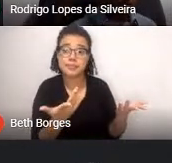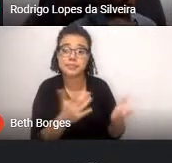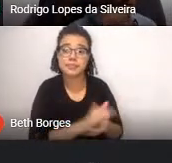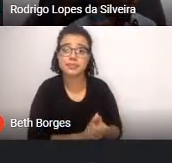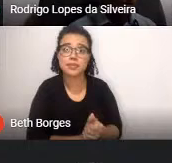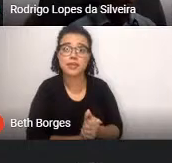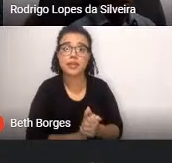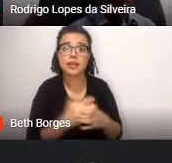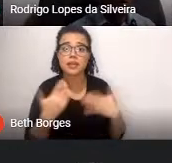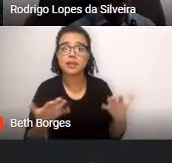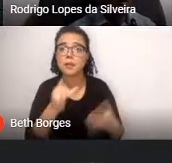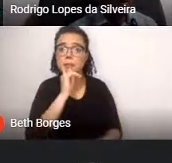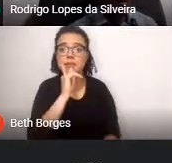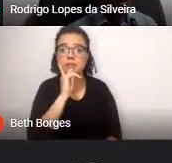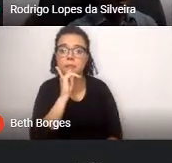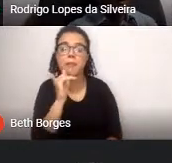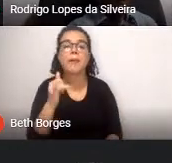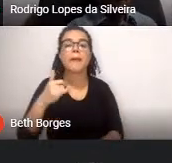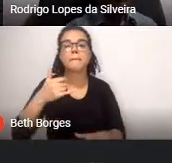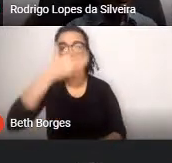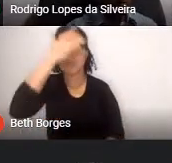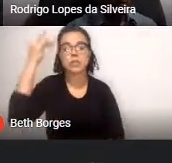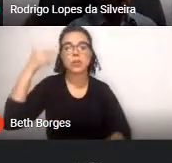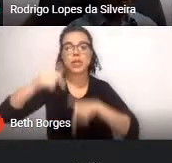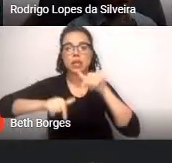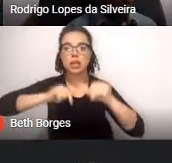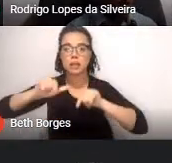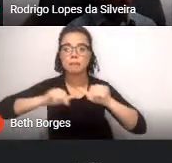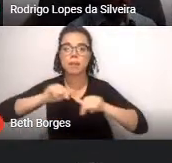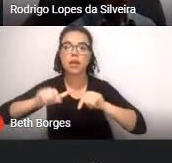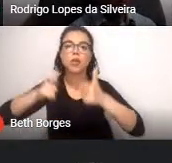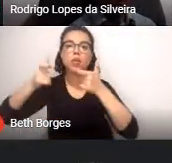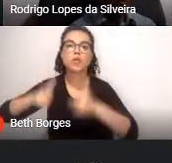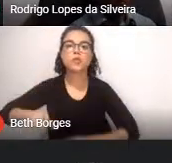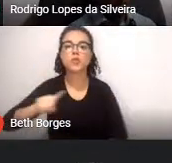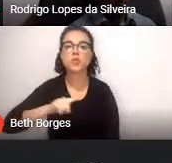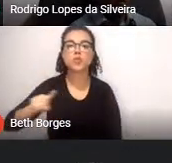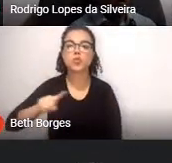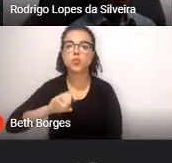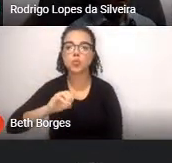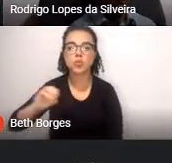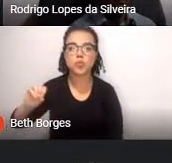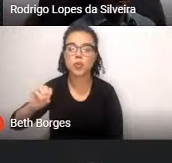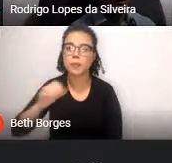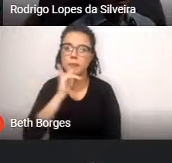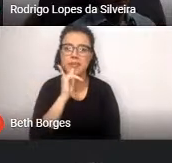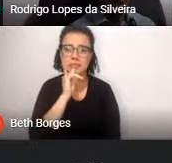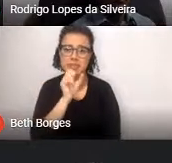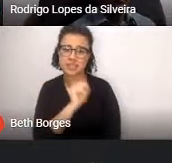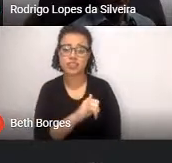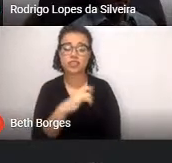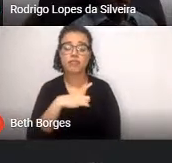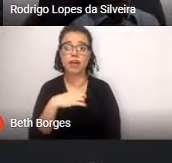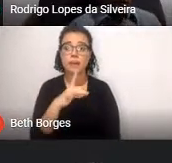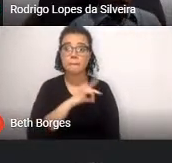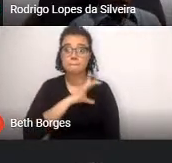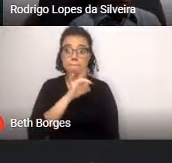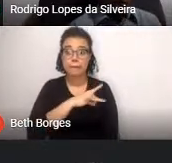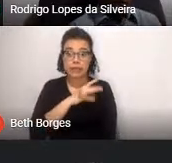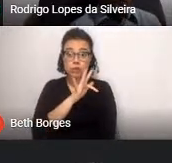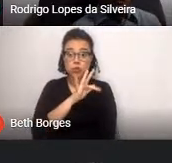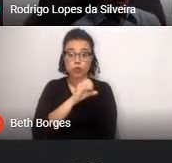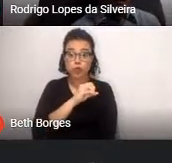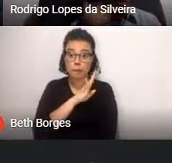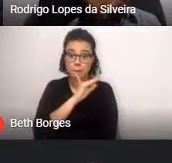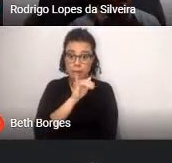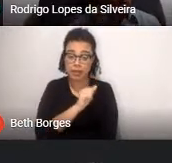ter que ter contato com a cobra. E ela tem medo, ela tem fobia de cobra. Então, eu não vou lá no